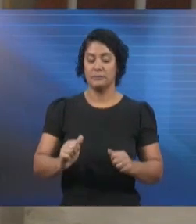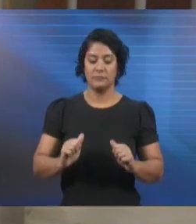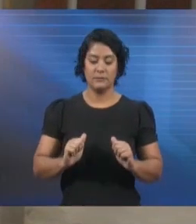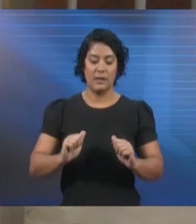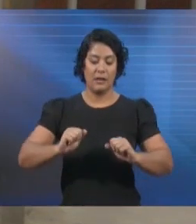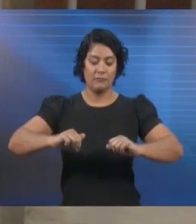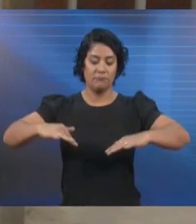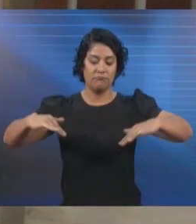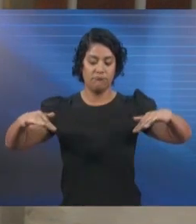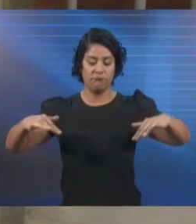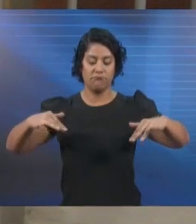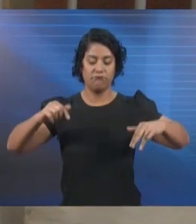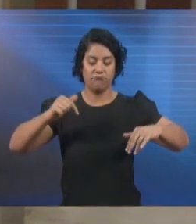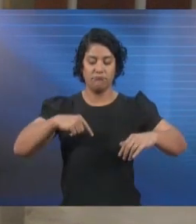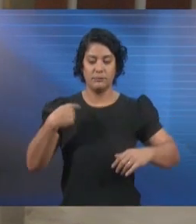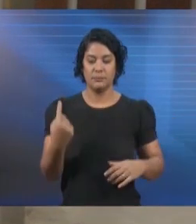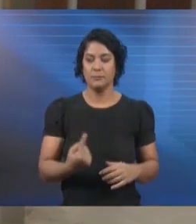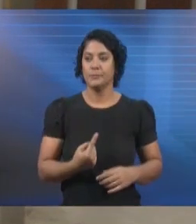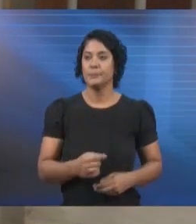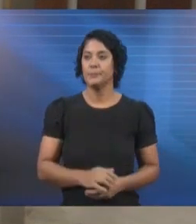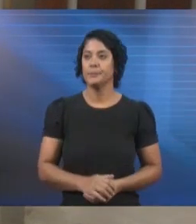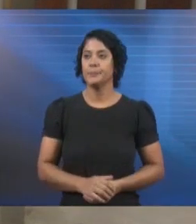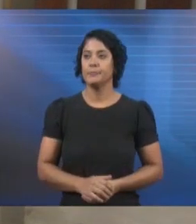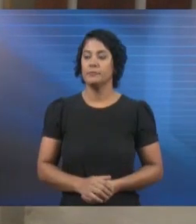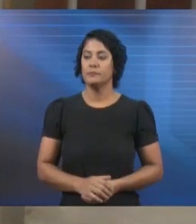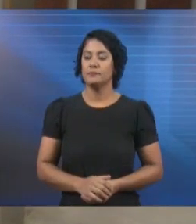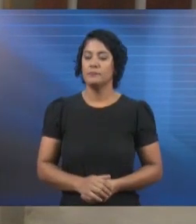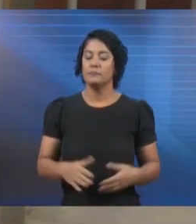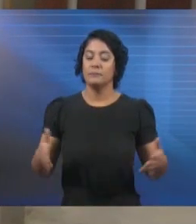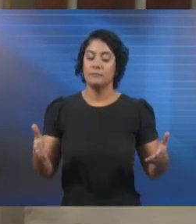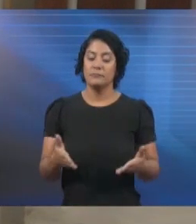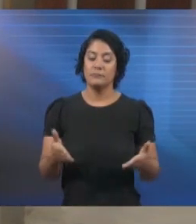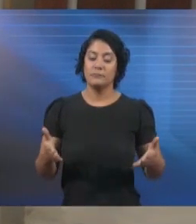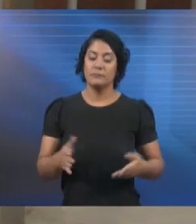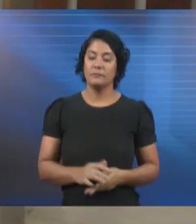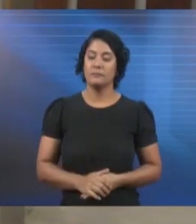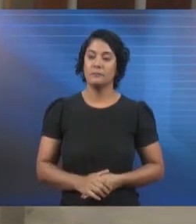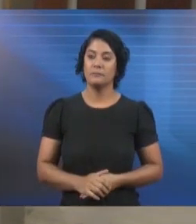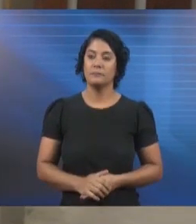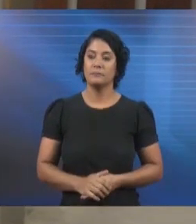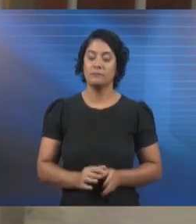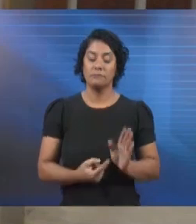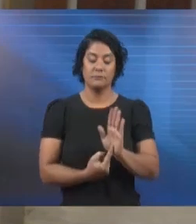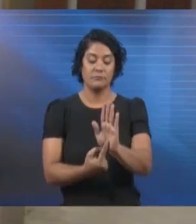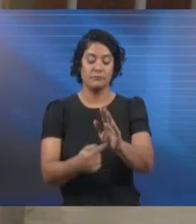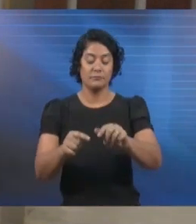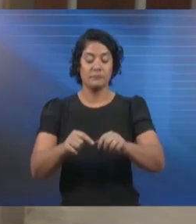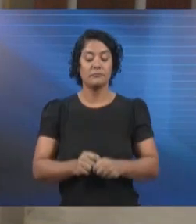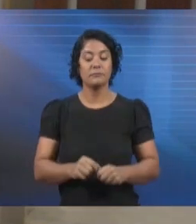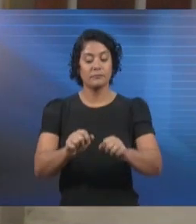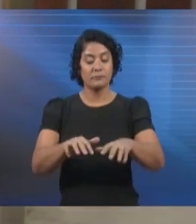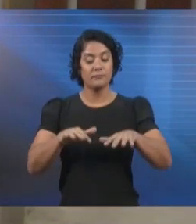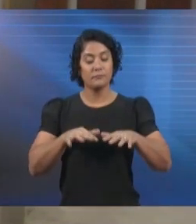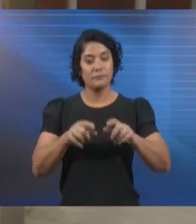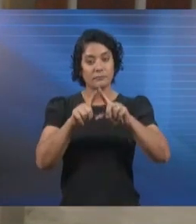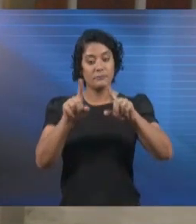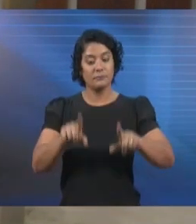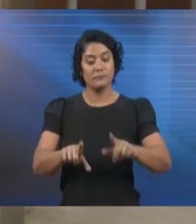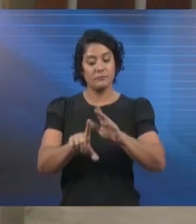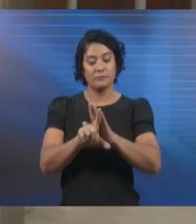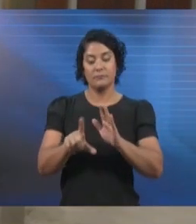nas nossas Galerias hoje apresento no plenário desta casa um projeto de